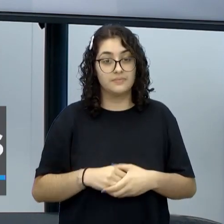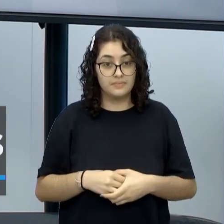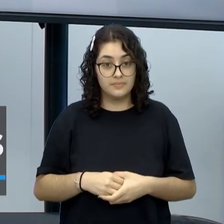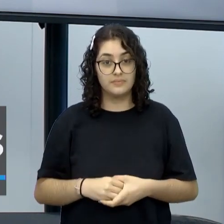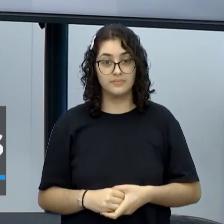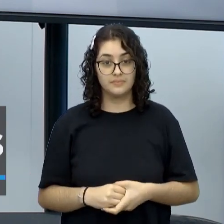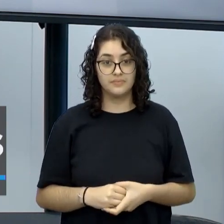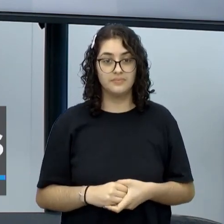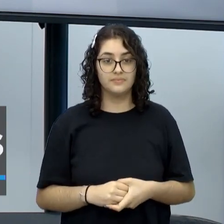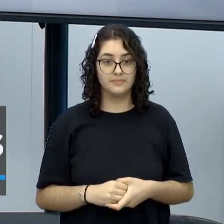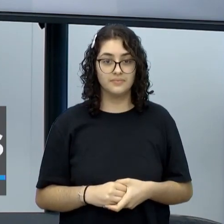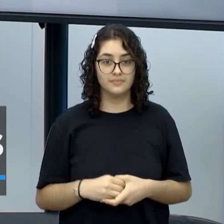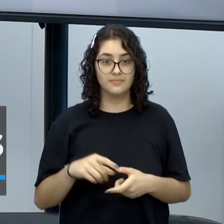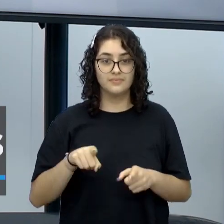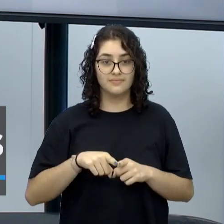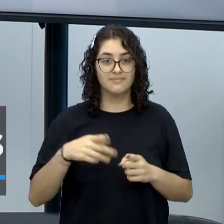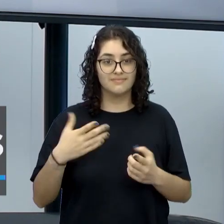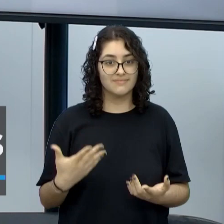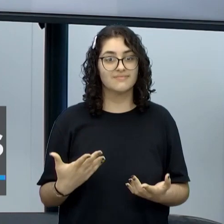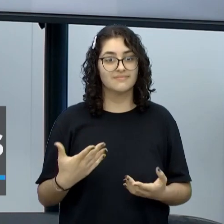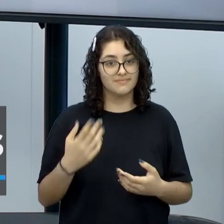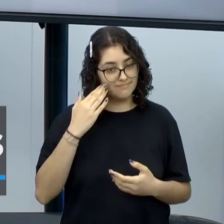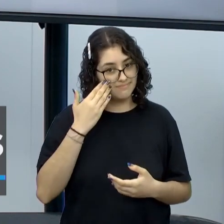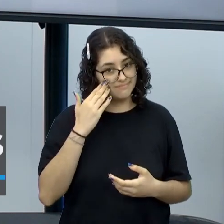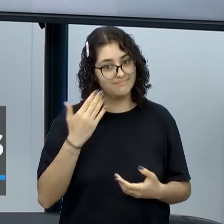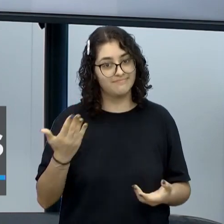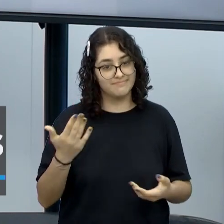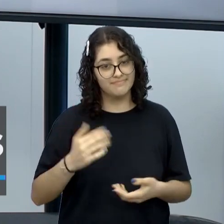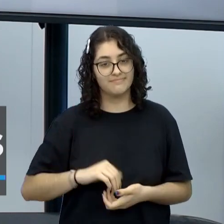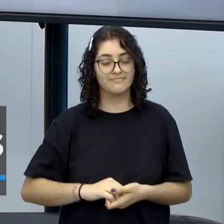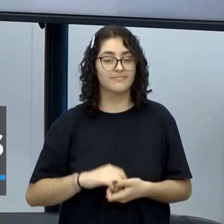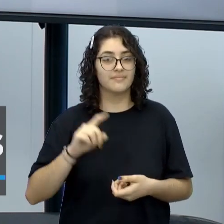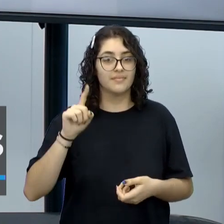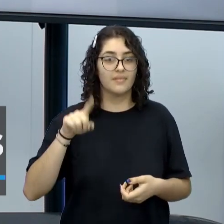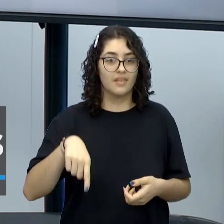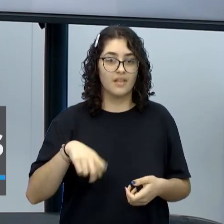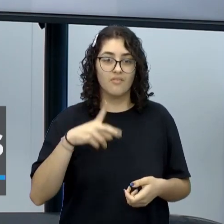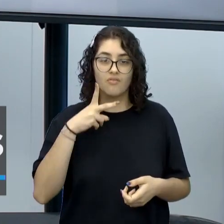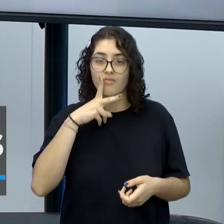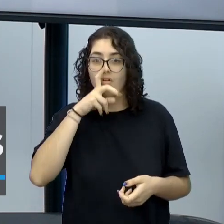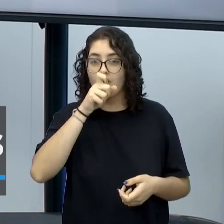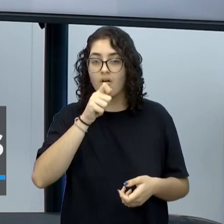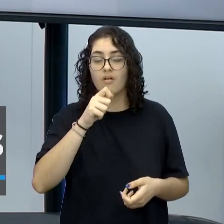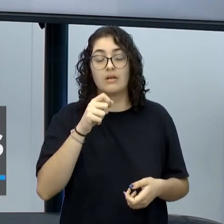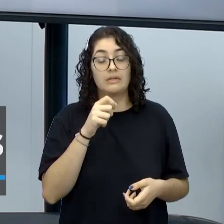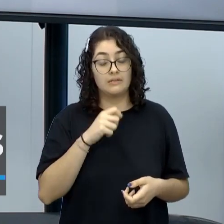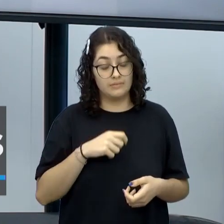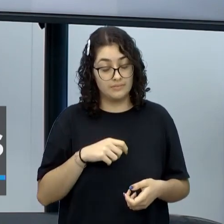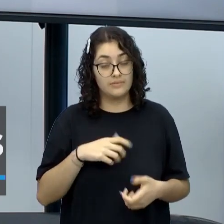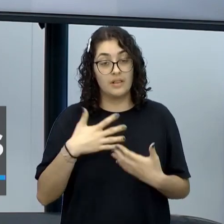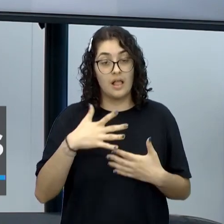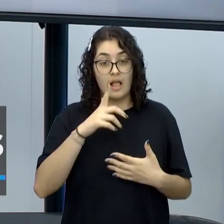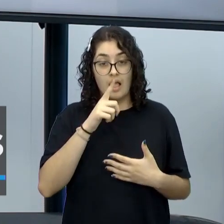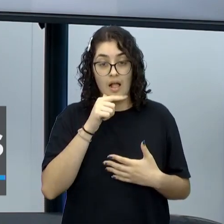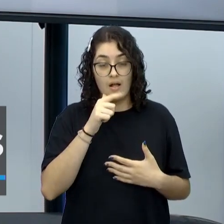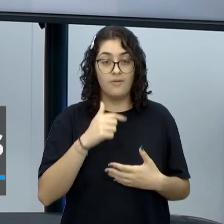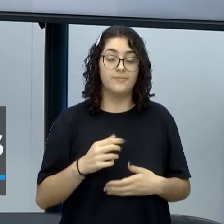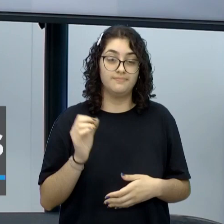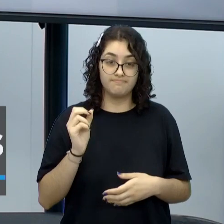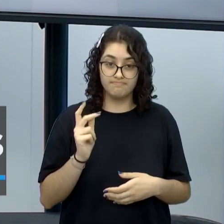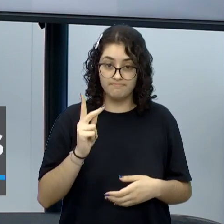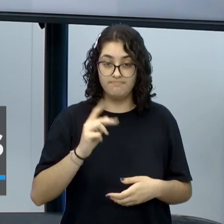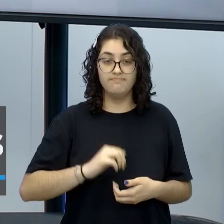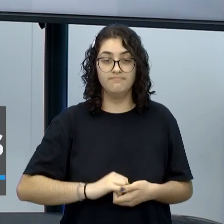derrubou o Titanic, o bagulho não era para afundar, entendeu? Então, é uma força muito maior, principalmente pela quantidade de água, enfim,